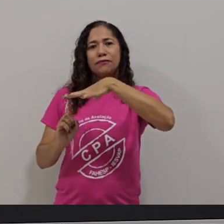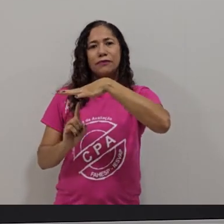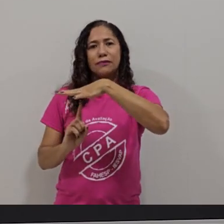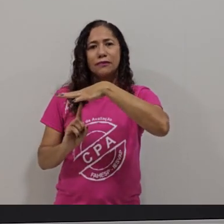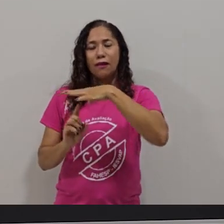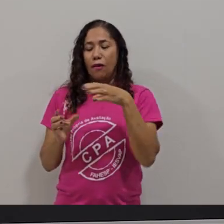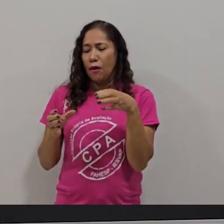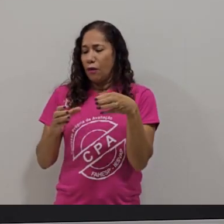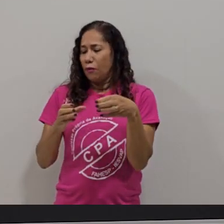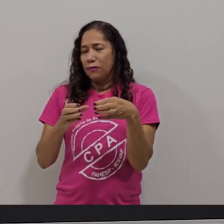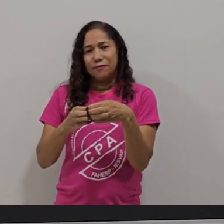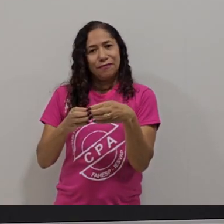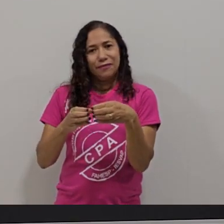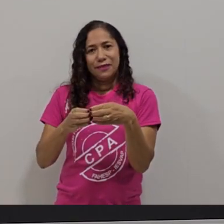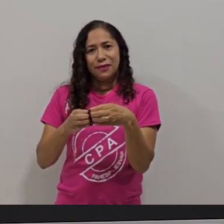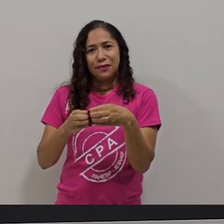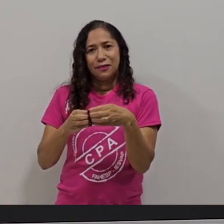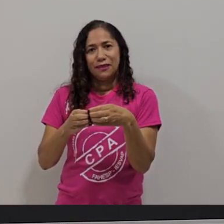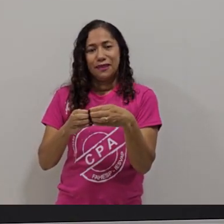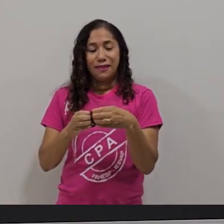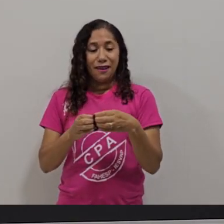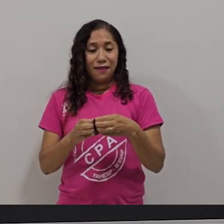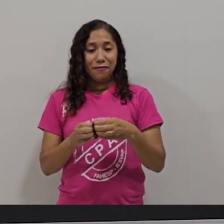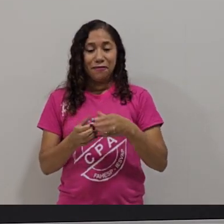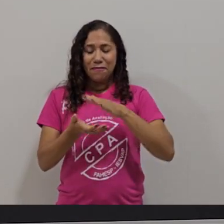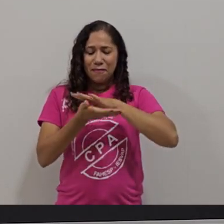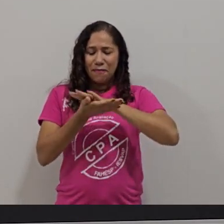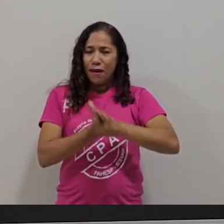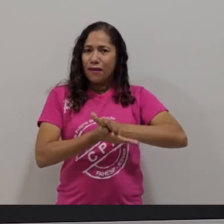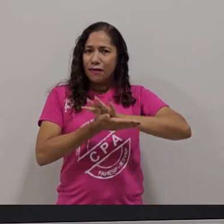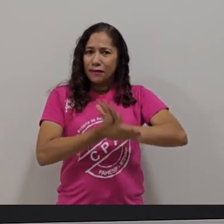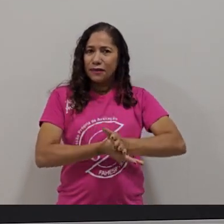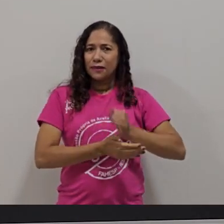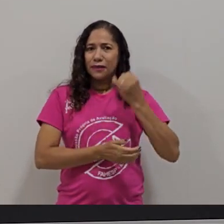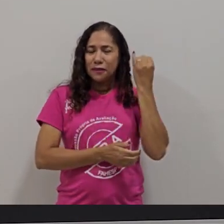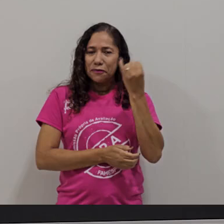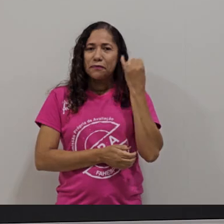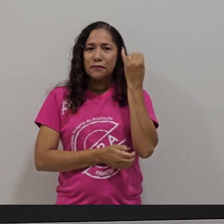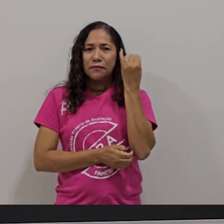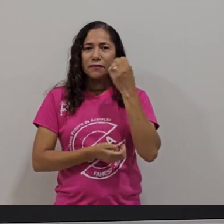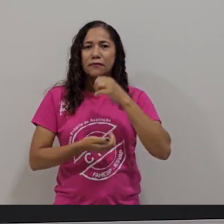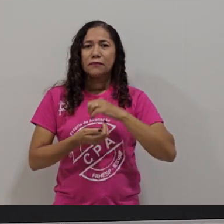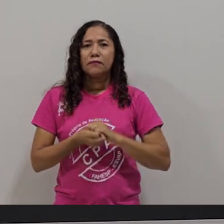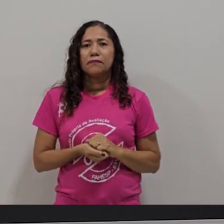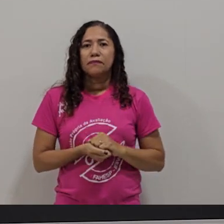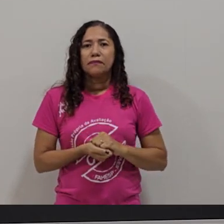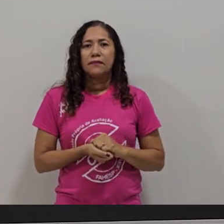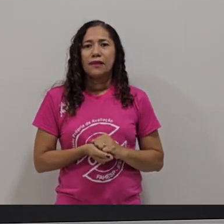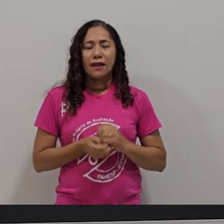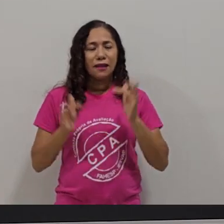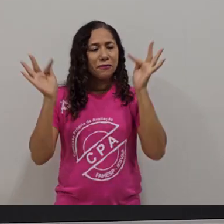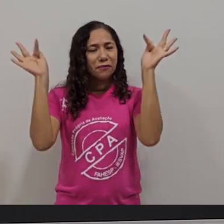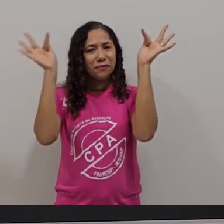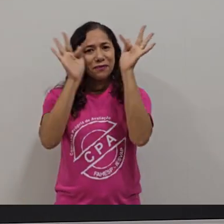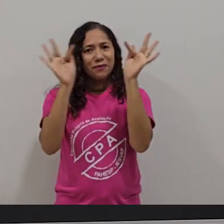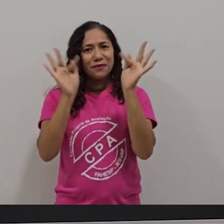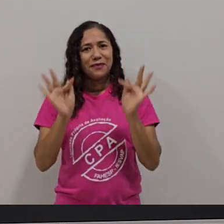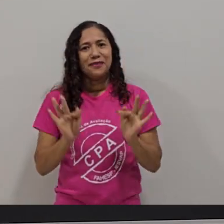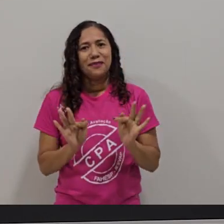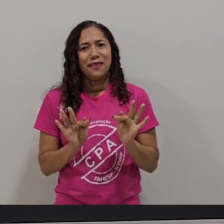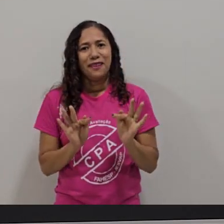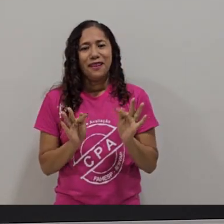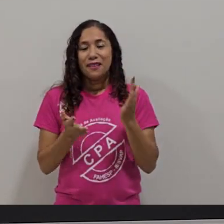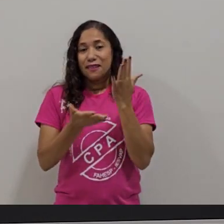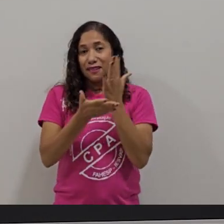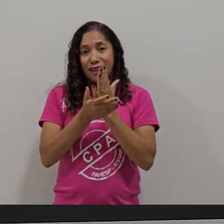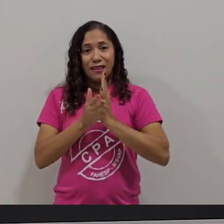uma comunidade inteira que está invisibilizada, né? Então é muito importante. Então a gente está muito feliz em estar